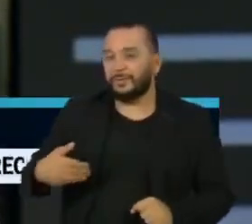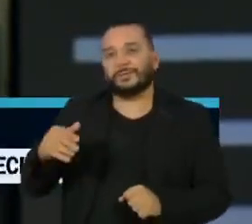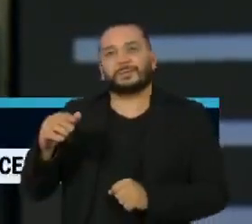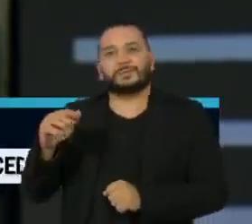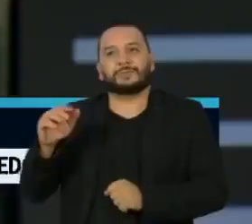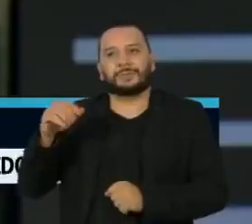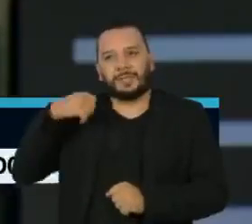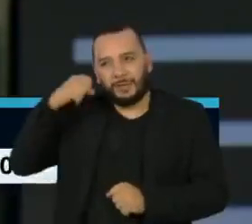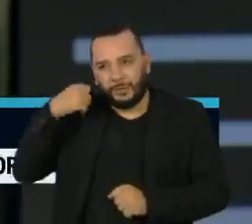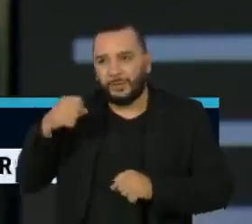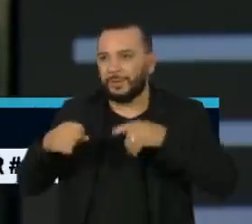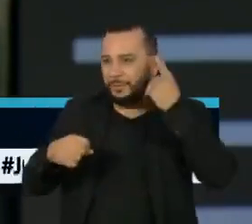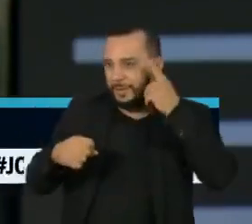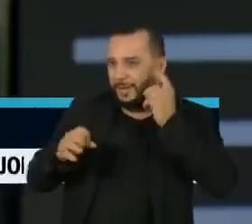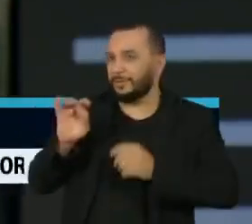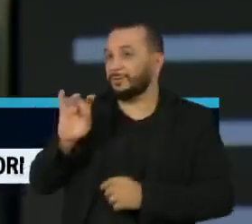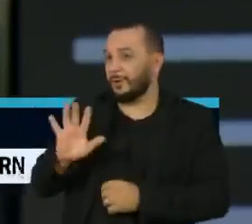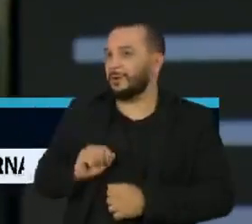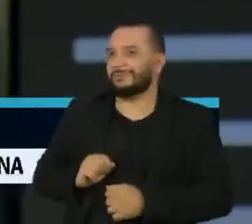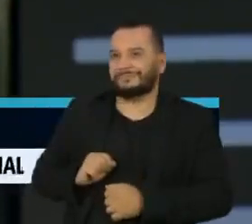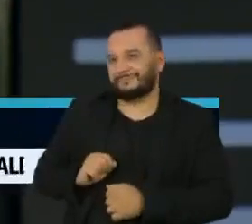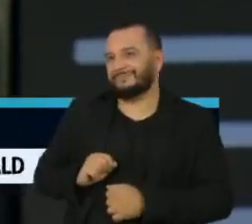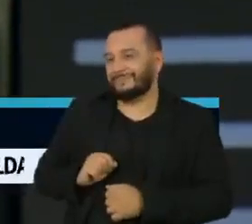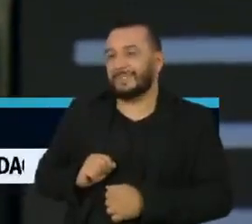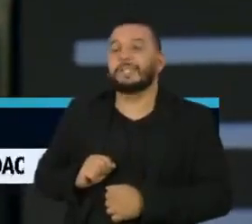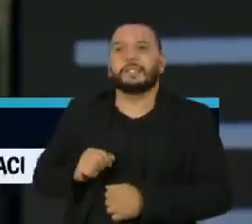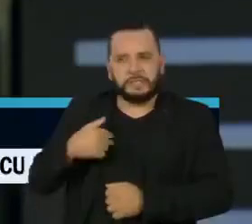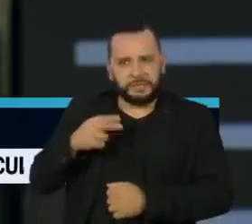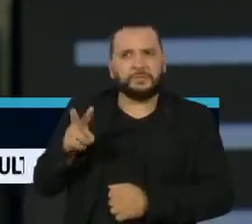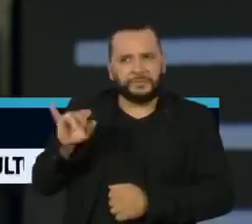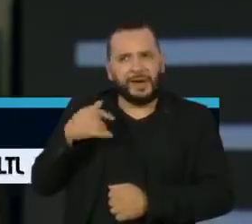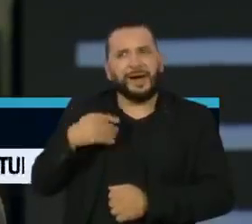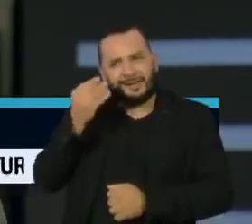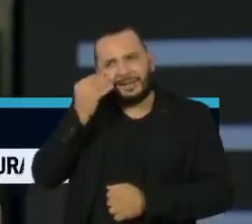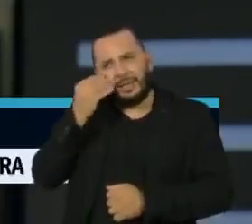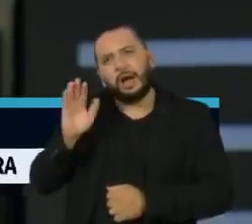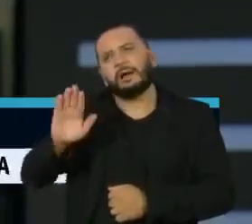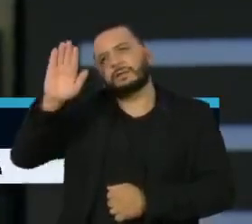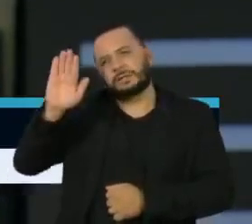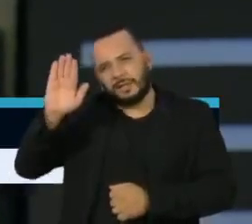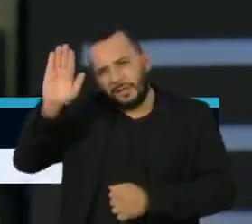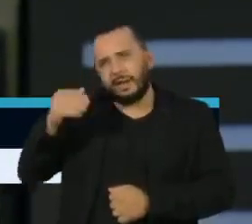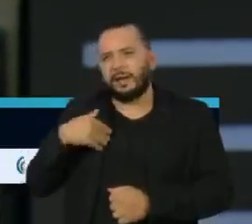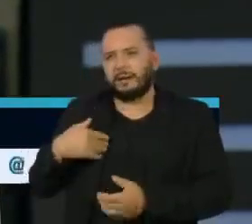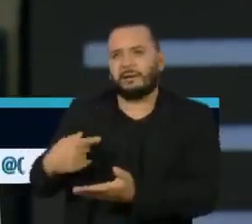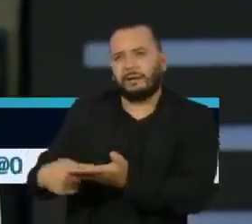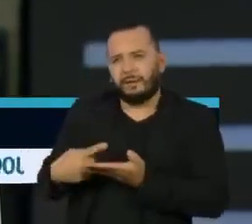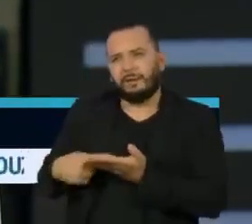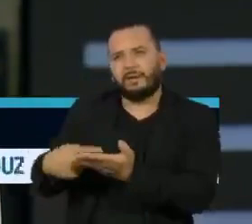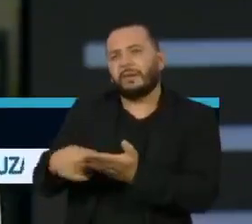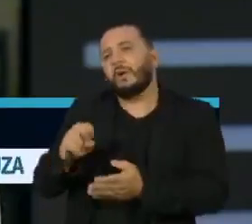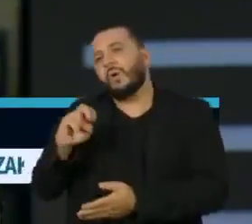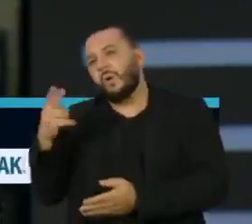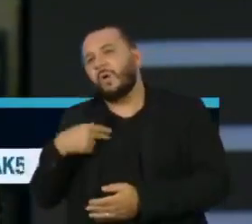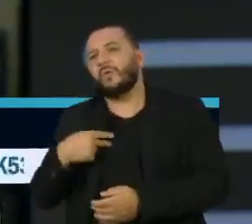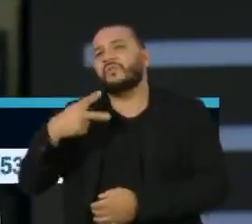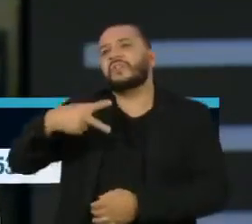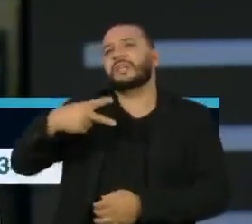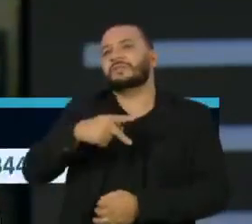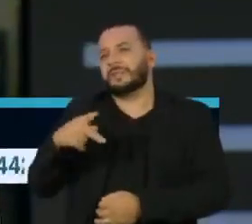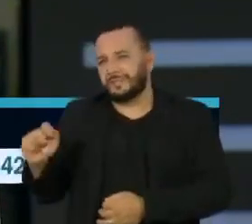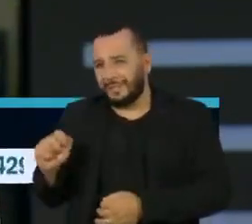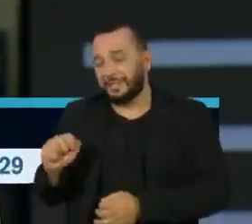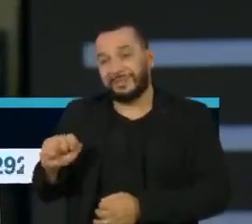siglas, ele é, eu diria, secundário. Eles vão entrar, de alguma maneira, para negociar uma vista, etc., mas não é o prioritário,